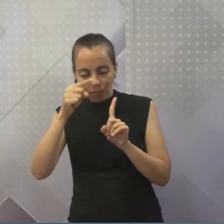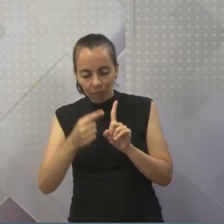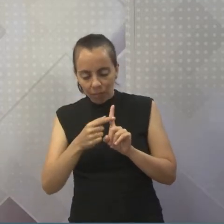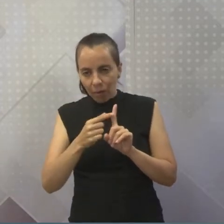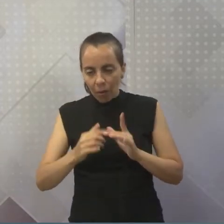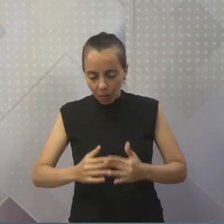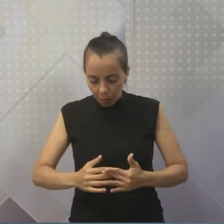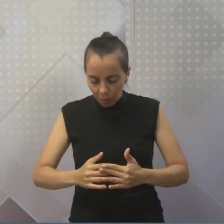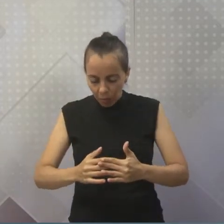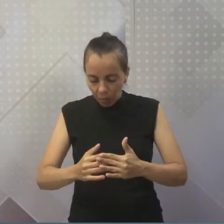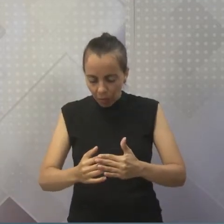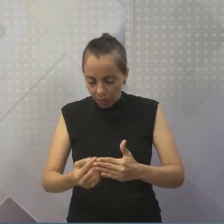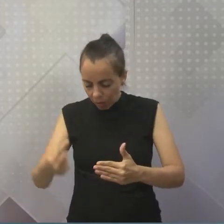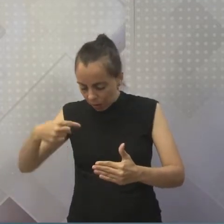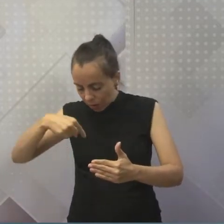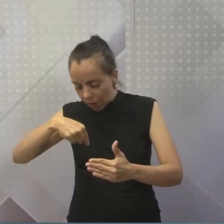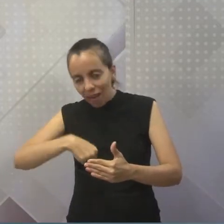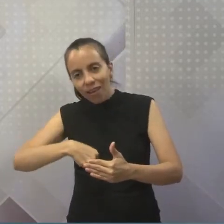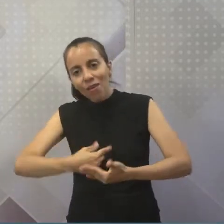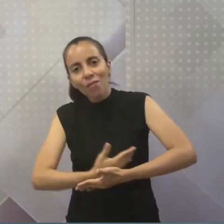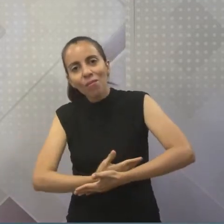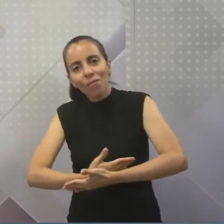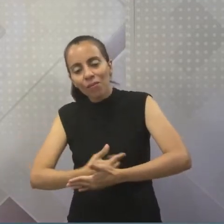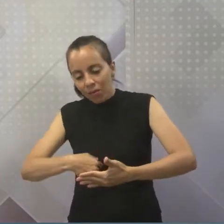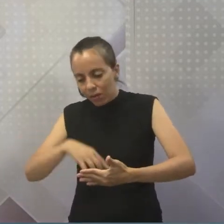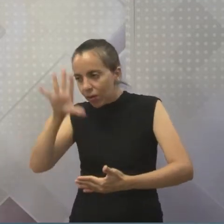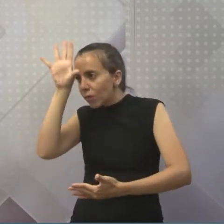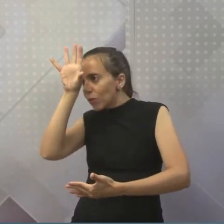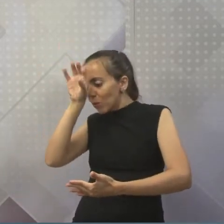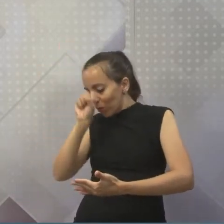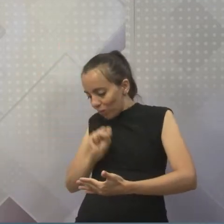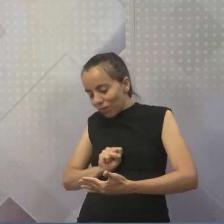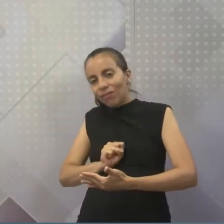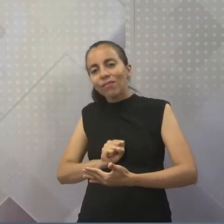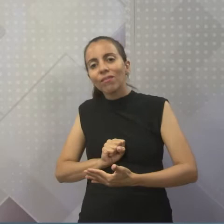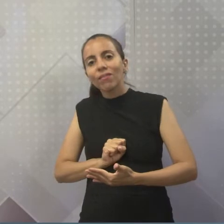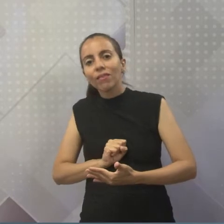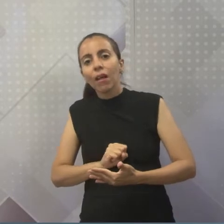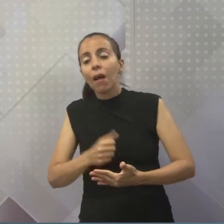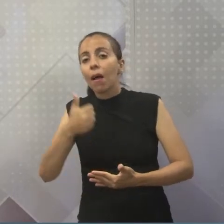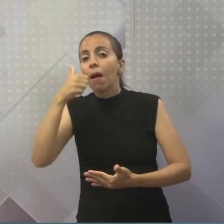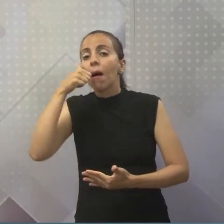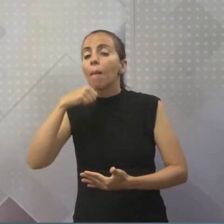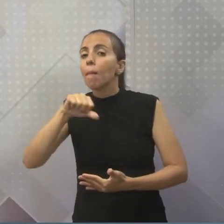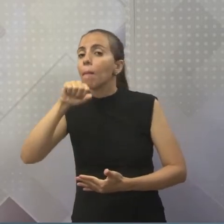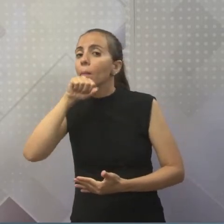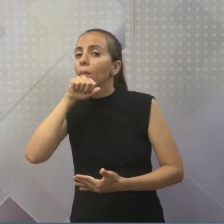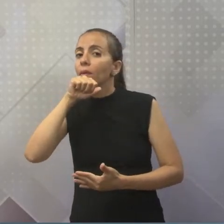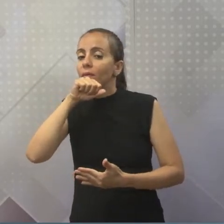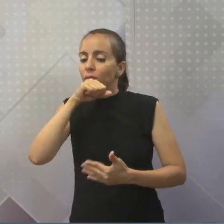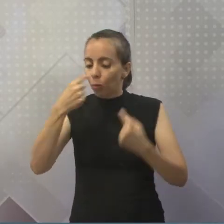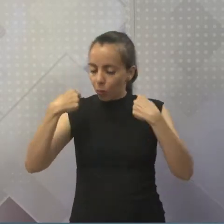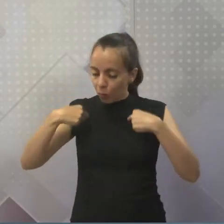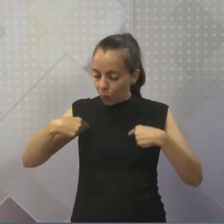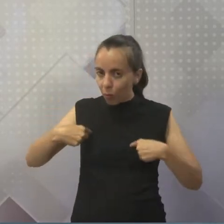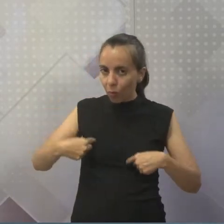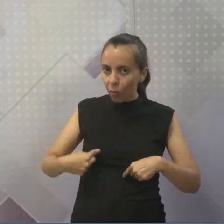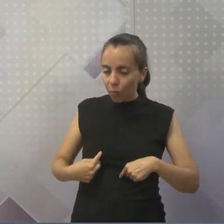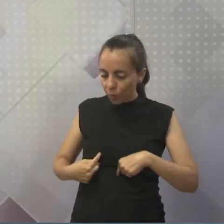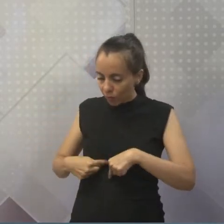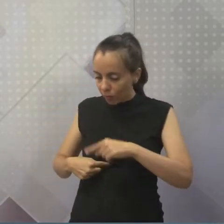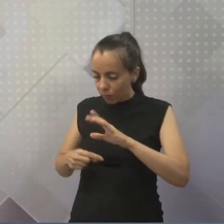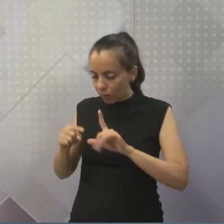Lá na barriguinha da mamãe, algum agente infeccioso entrou no corpo dela e passou pelo